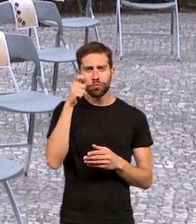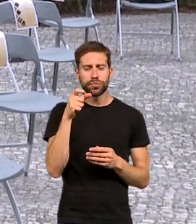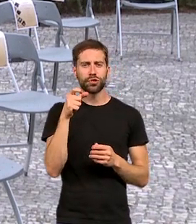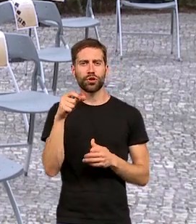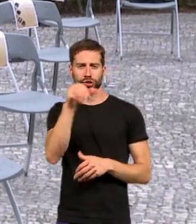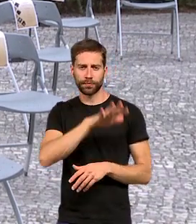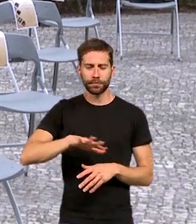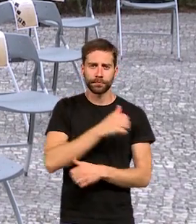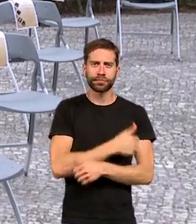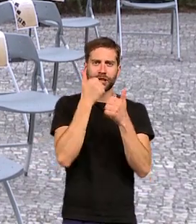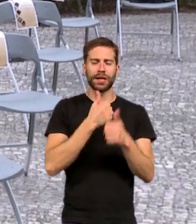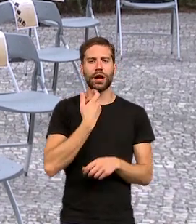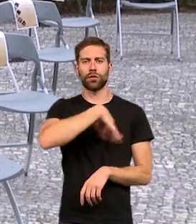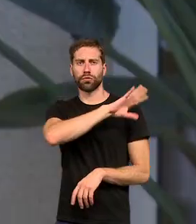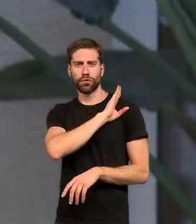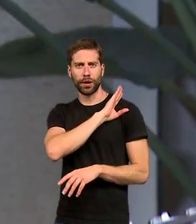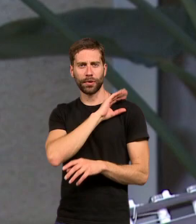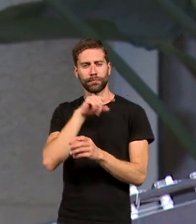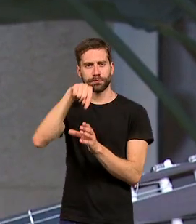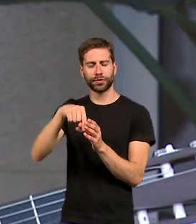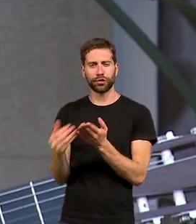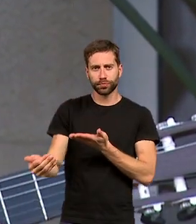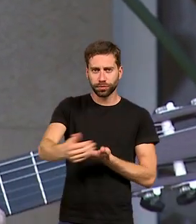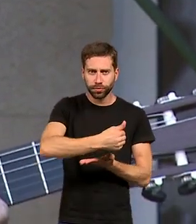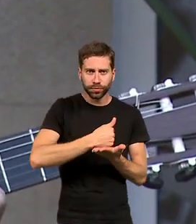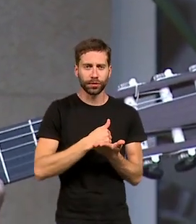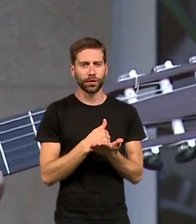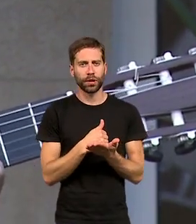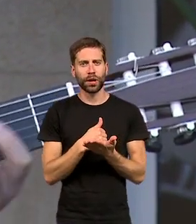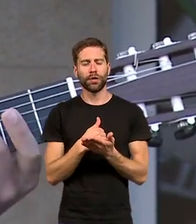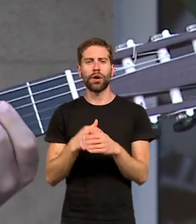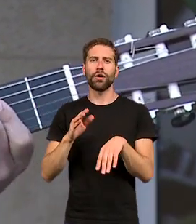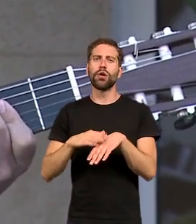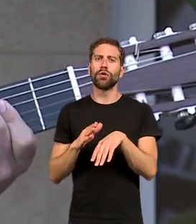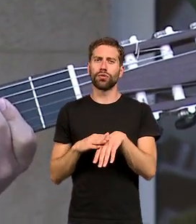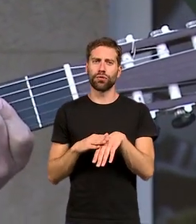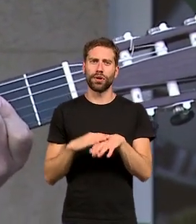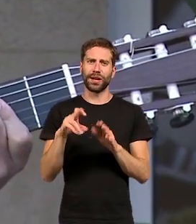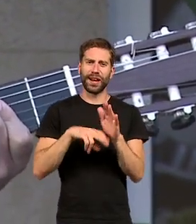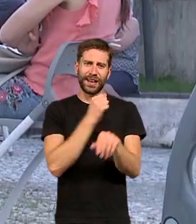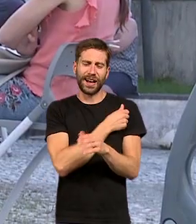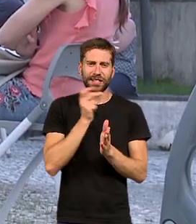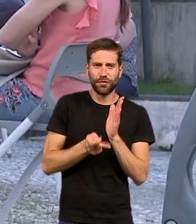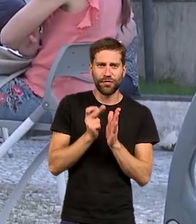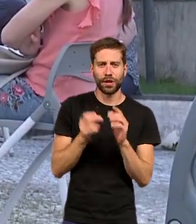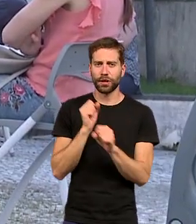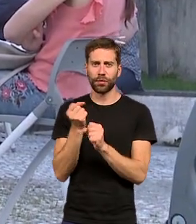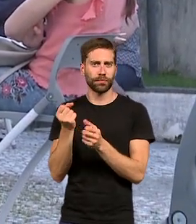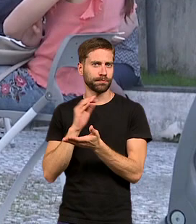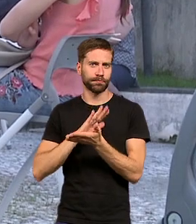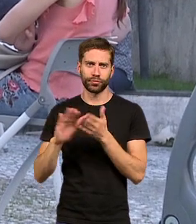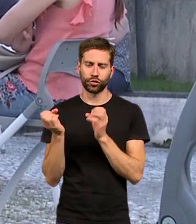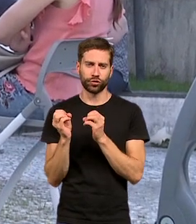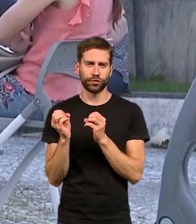série de artistas da cidade de Coimbra e que durante o período de confinamento estiveram sem trabalho. Eu já conhecia o Buga